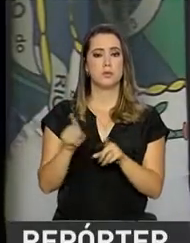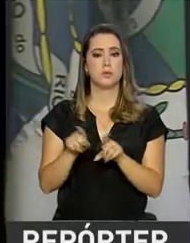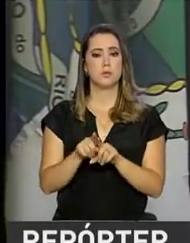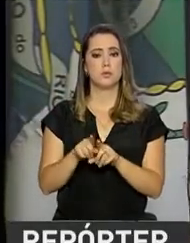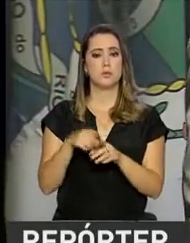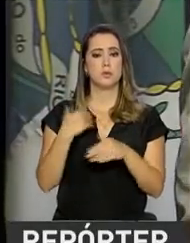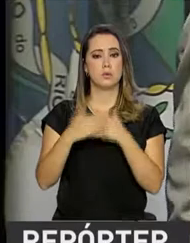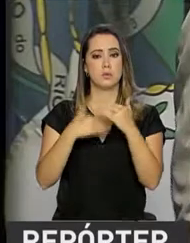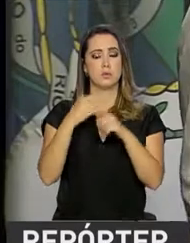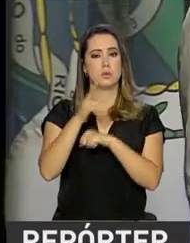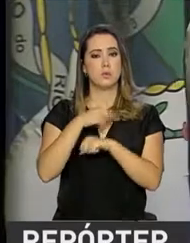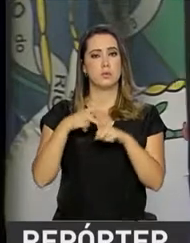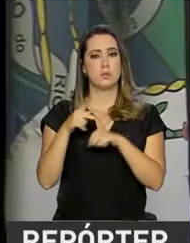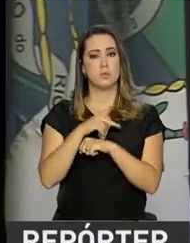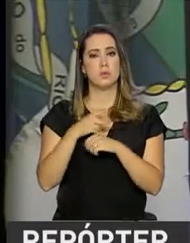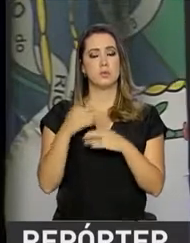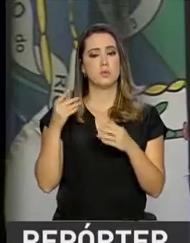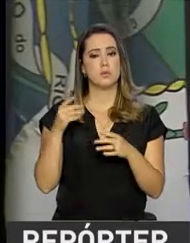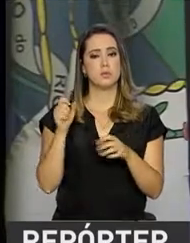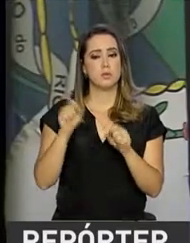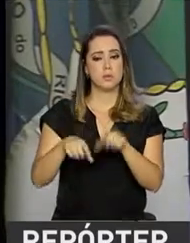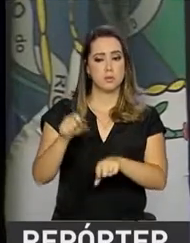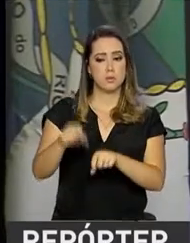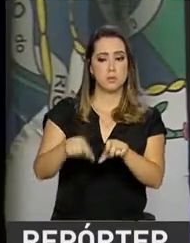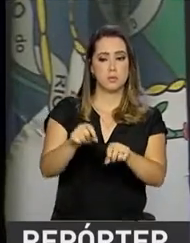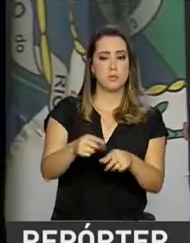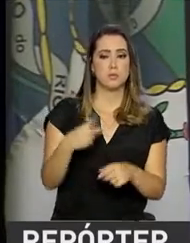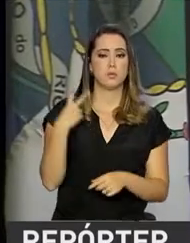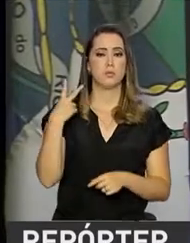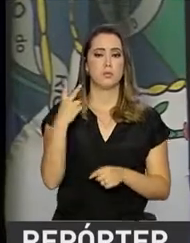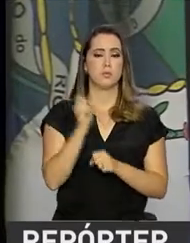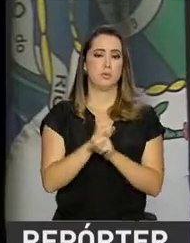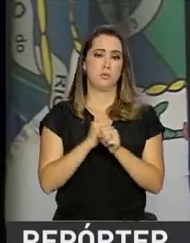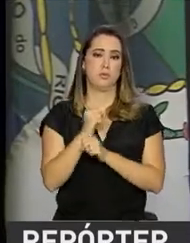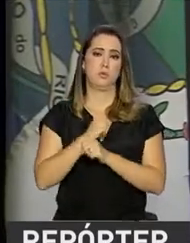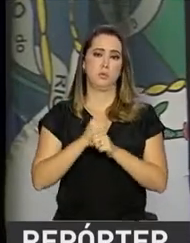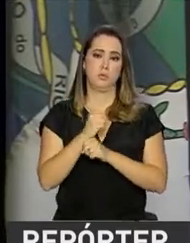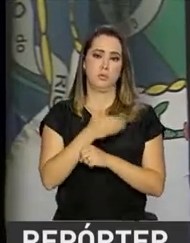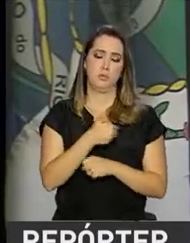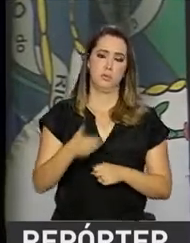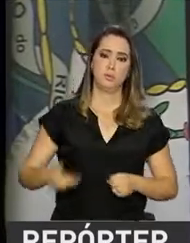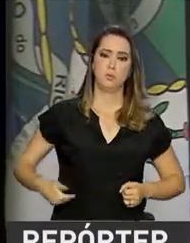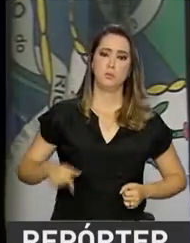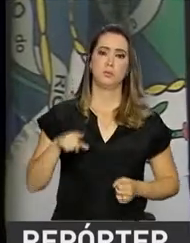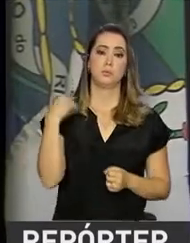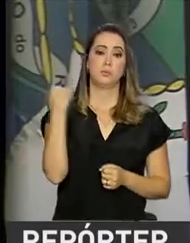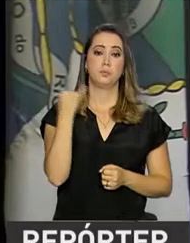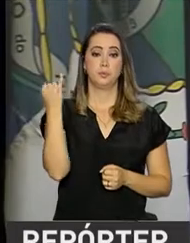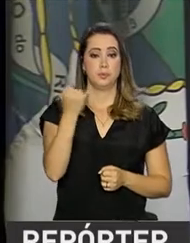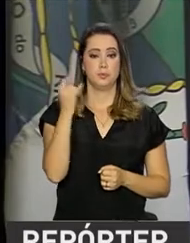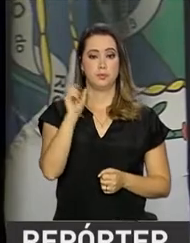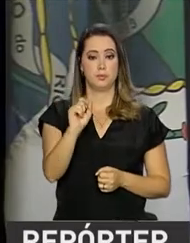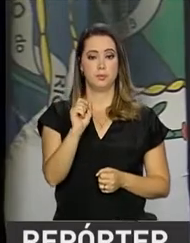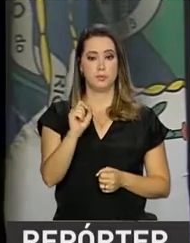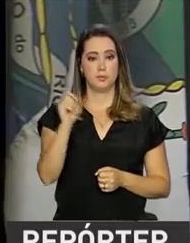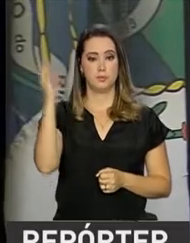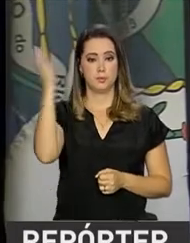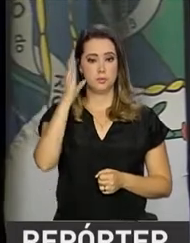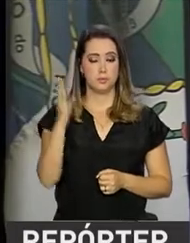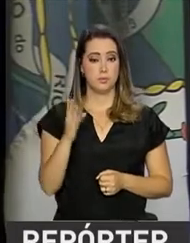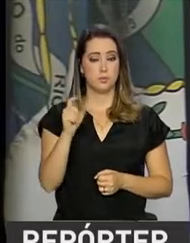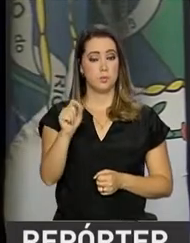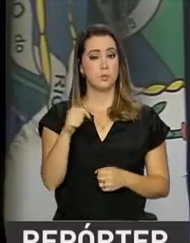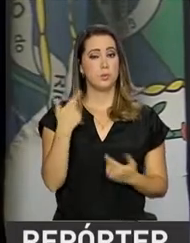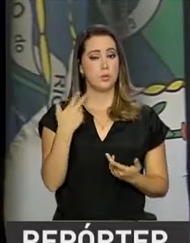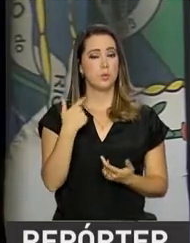crescimento do país foram plantados nesses quase dois anos de governo e isso é fundamental para o país na senda de